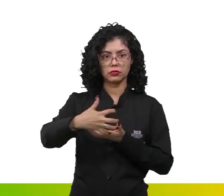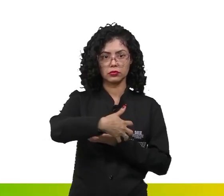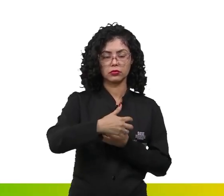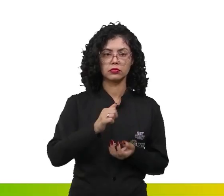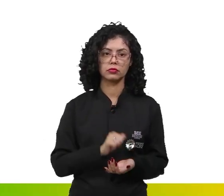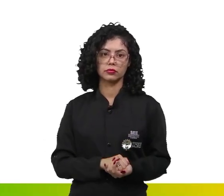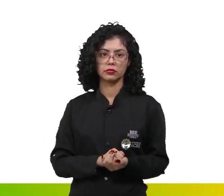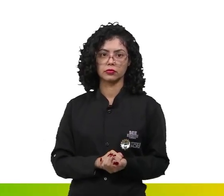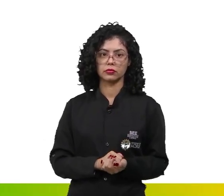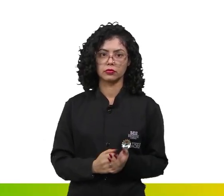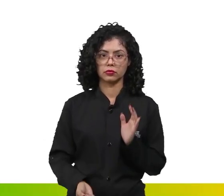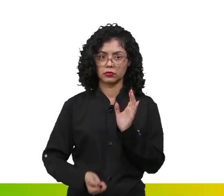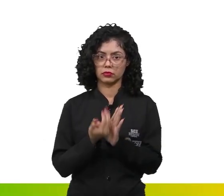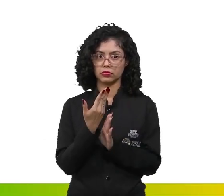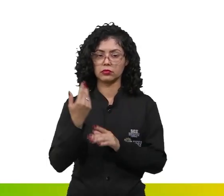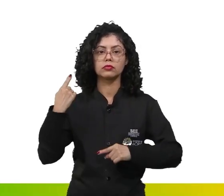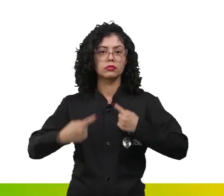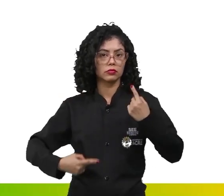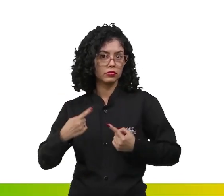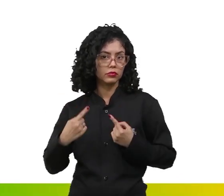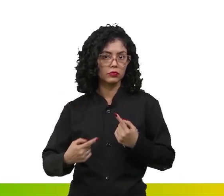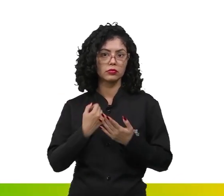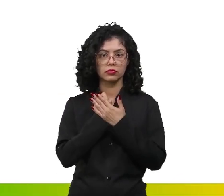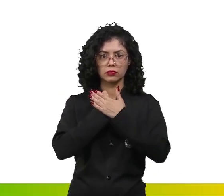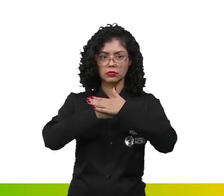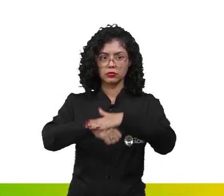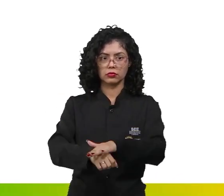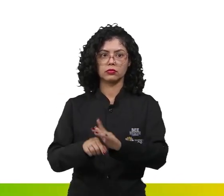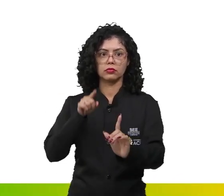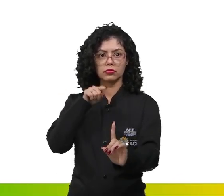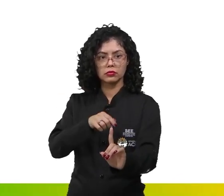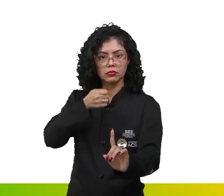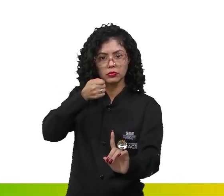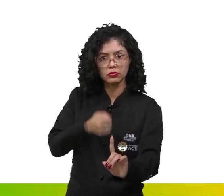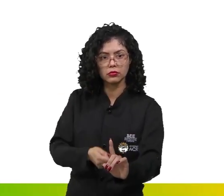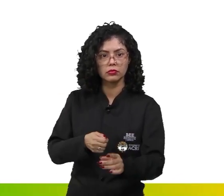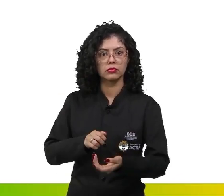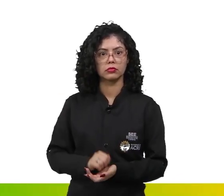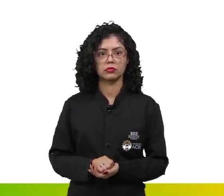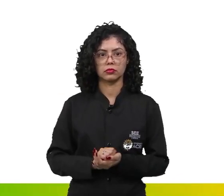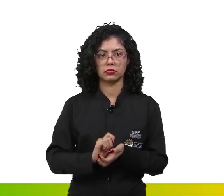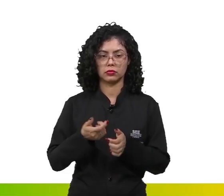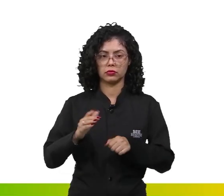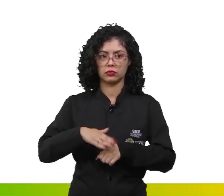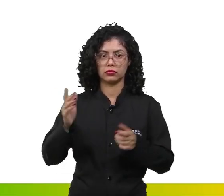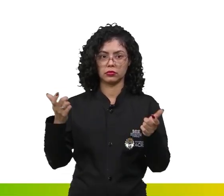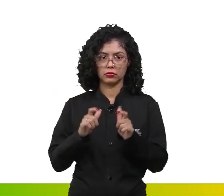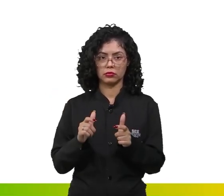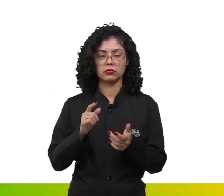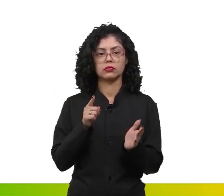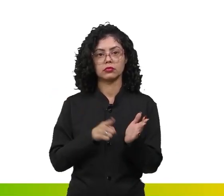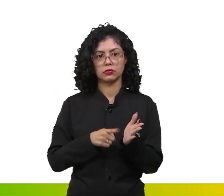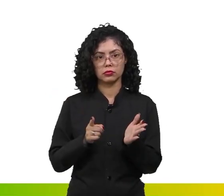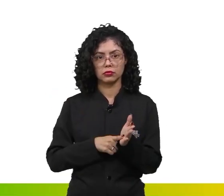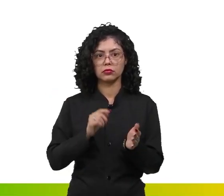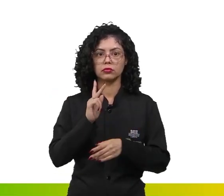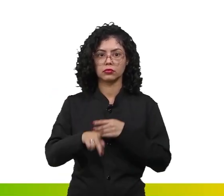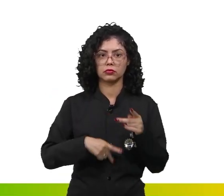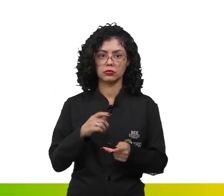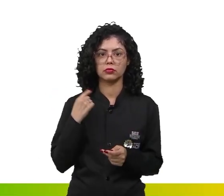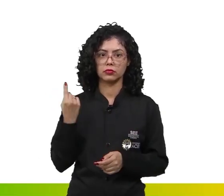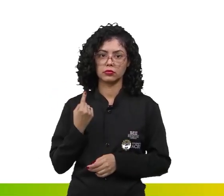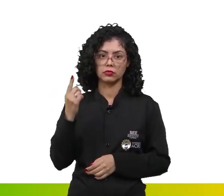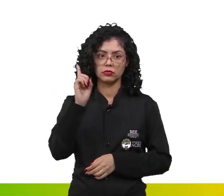continente africano. O Apartheid foi uma política racial imposta pela minoria branca da